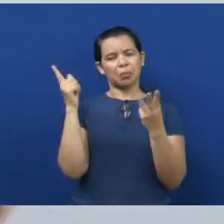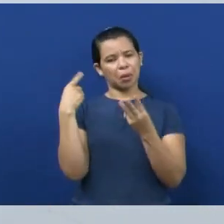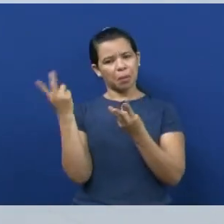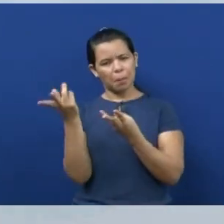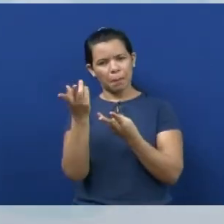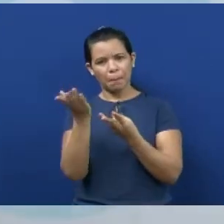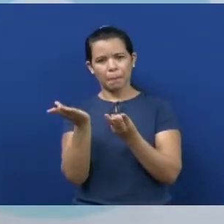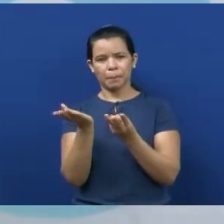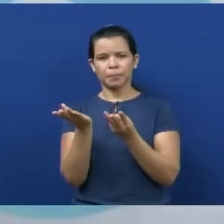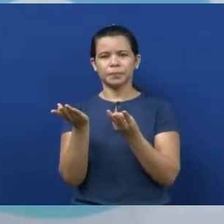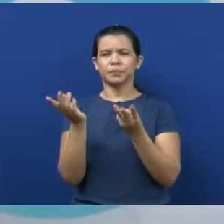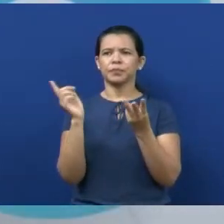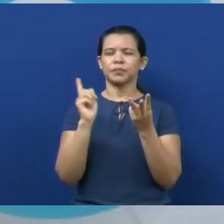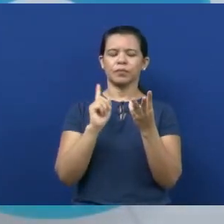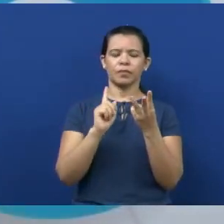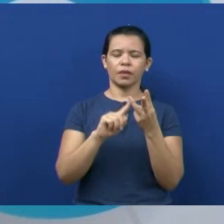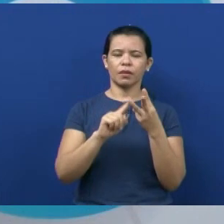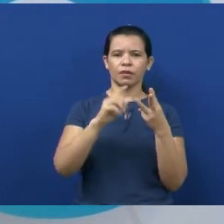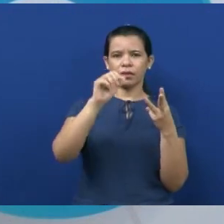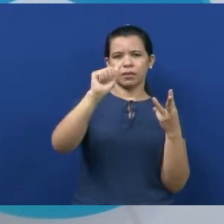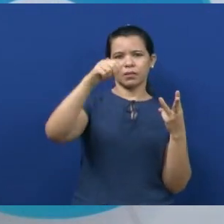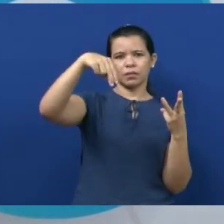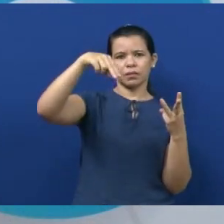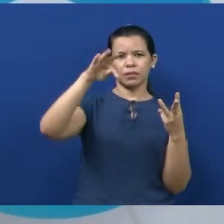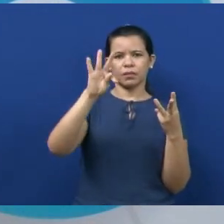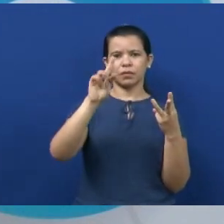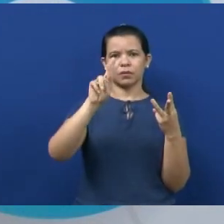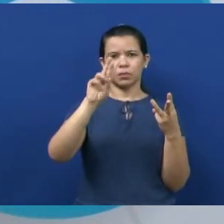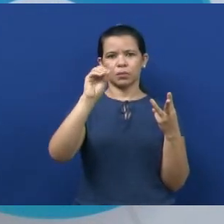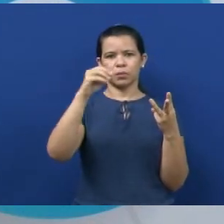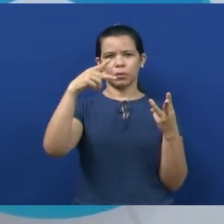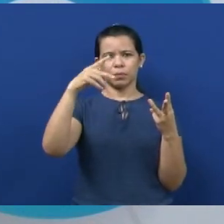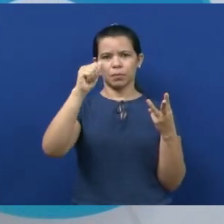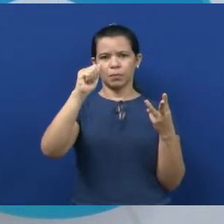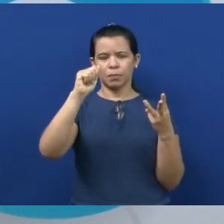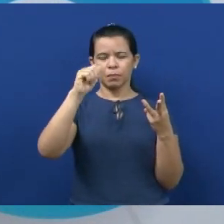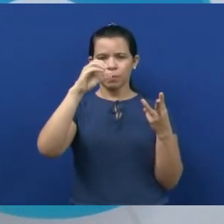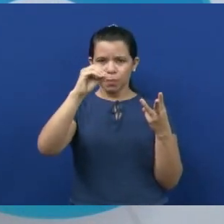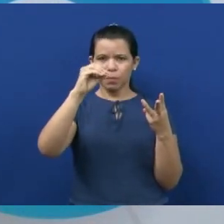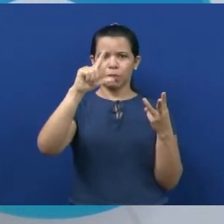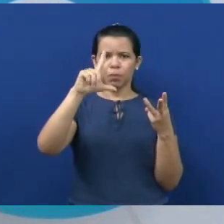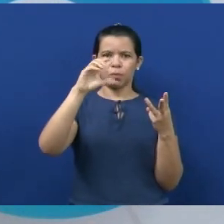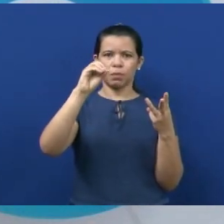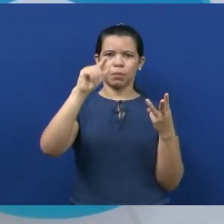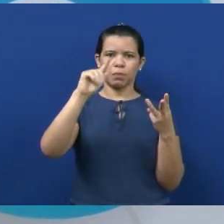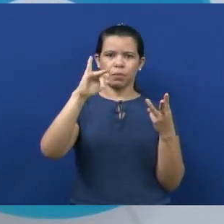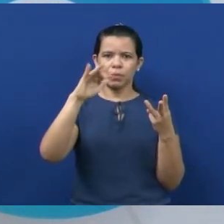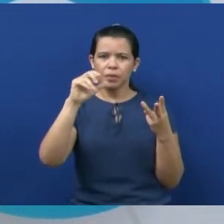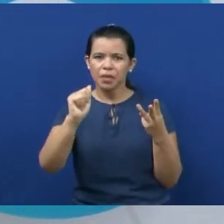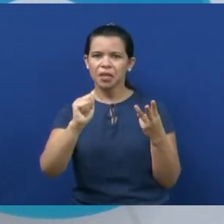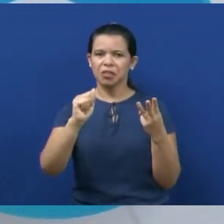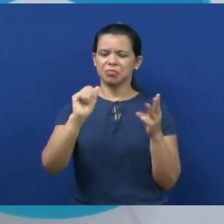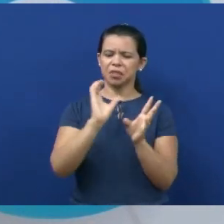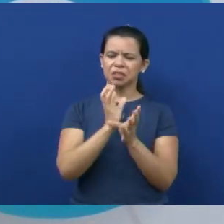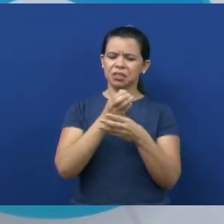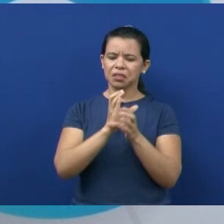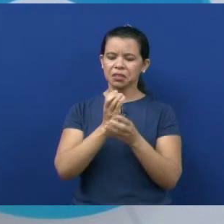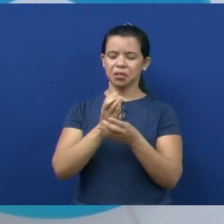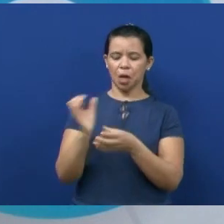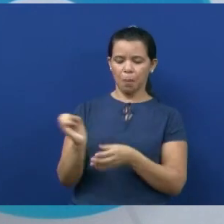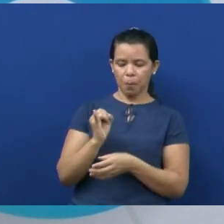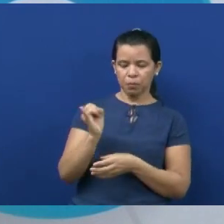a antropologia. Todas essas são ciências importantes para o auxílio do trabalho